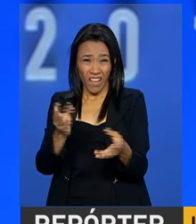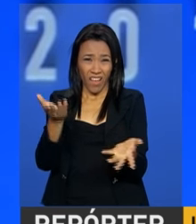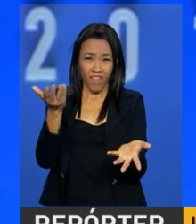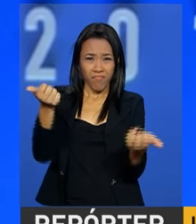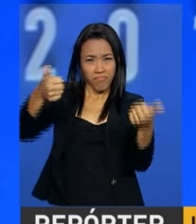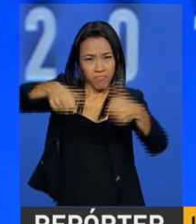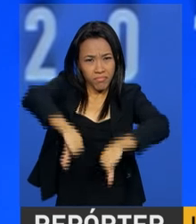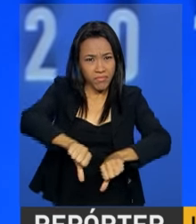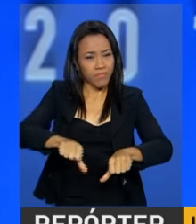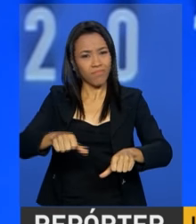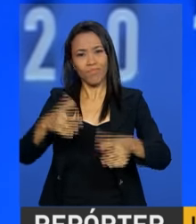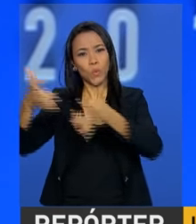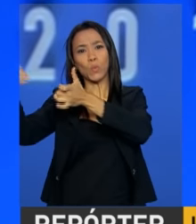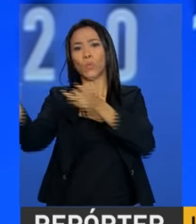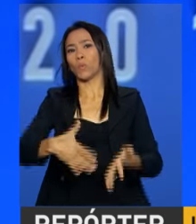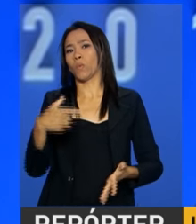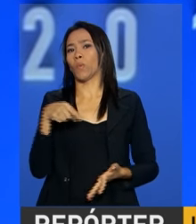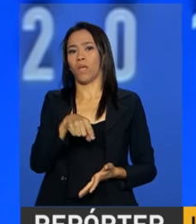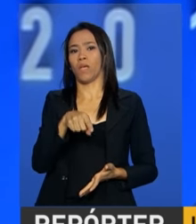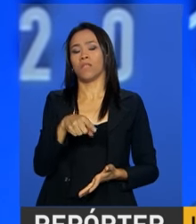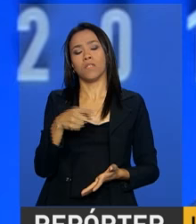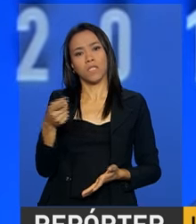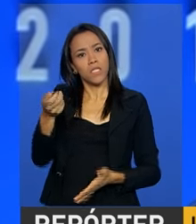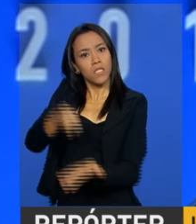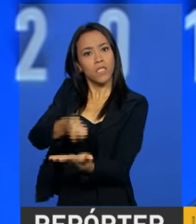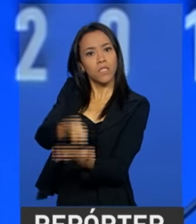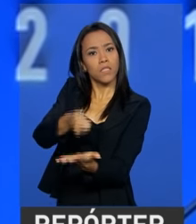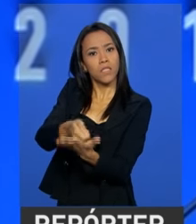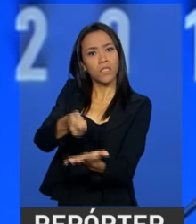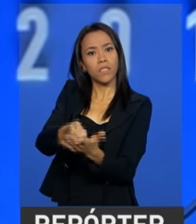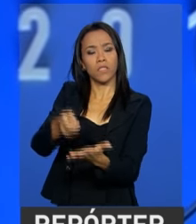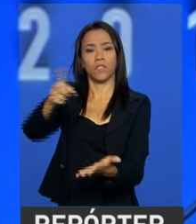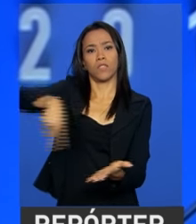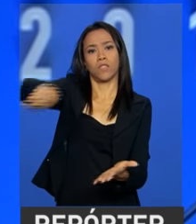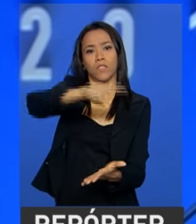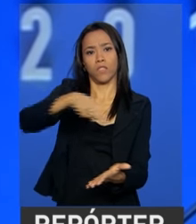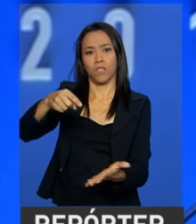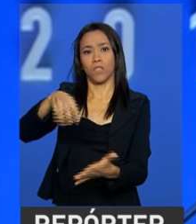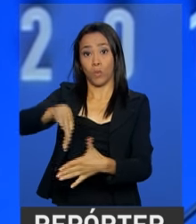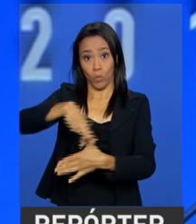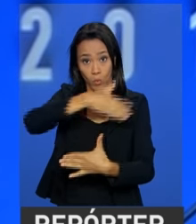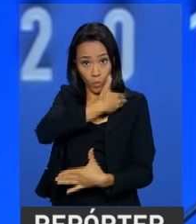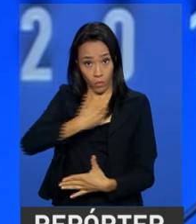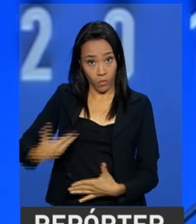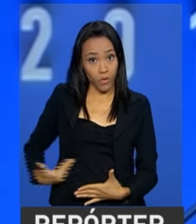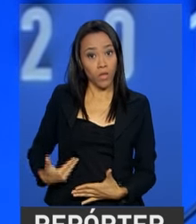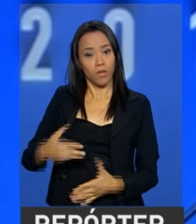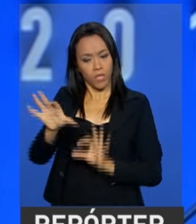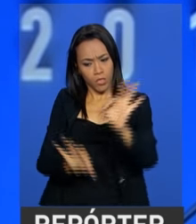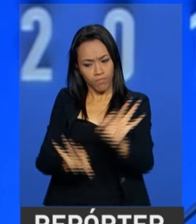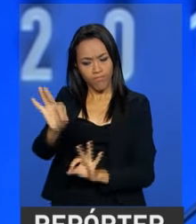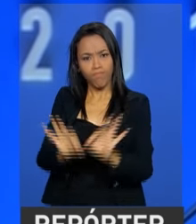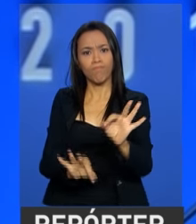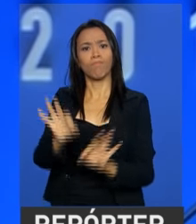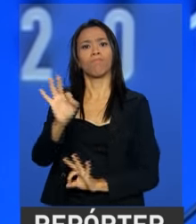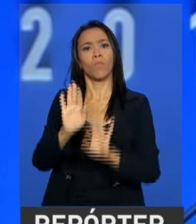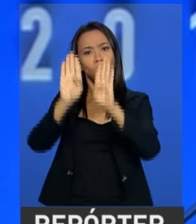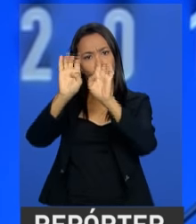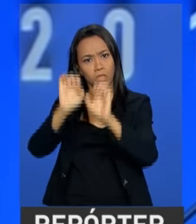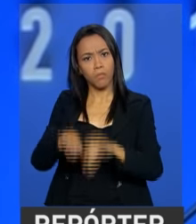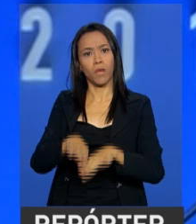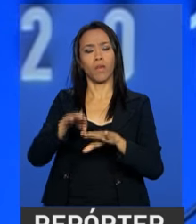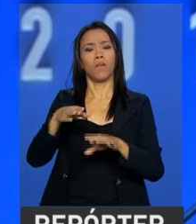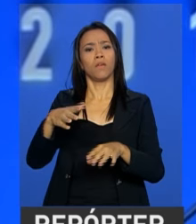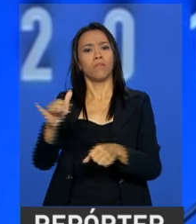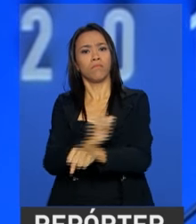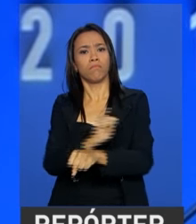e, como tal, demanda dos seus governantes que estabeleçam e que criam condições para